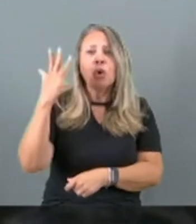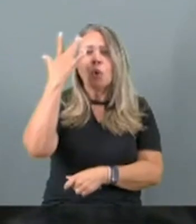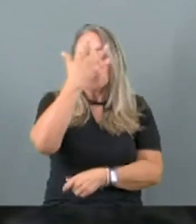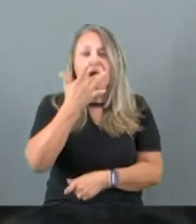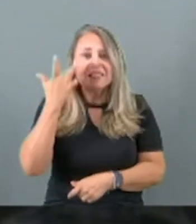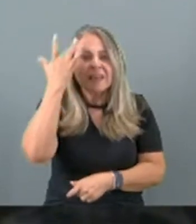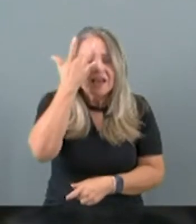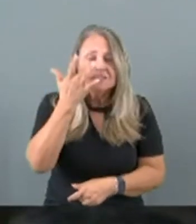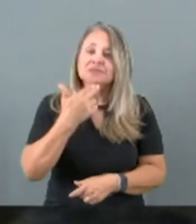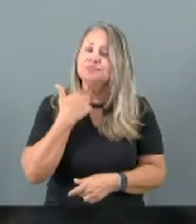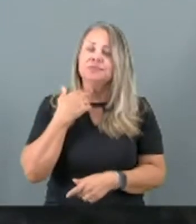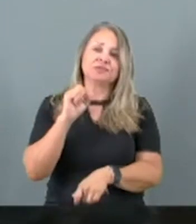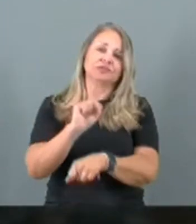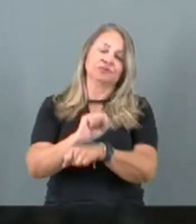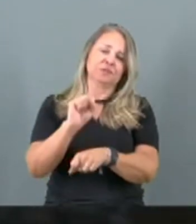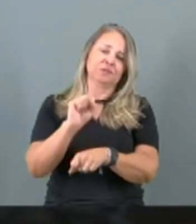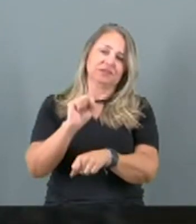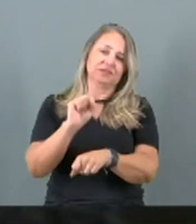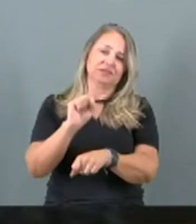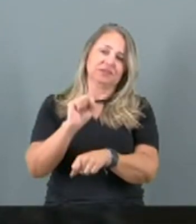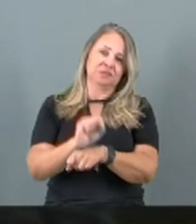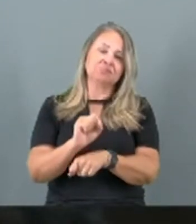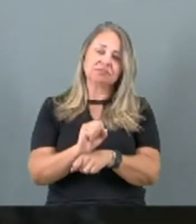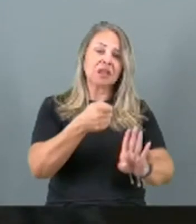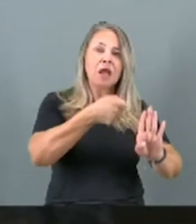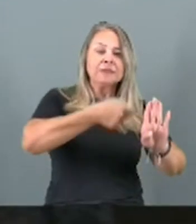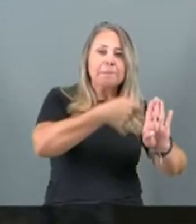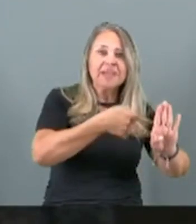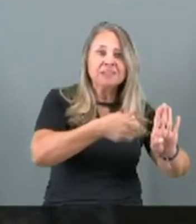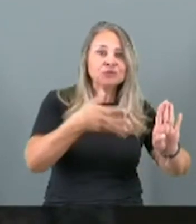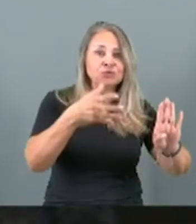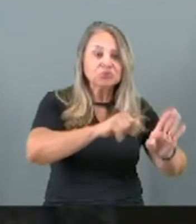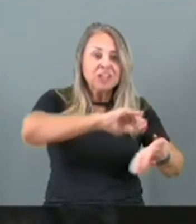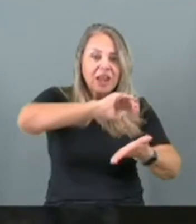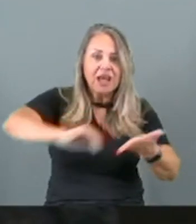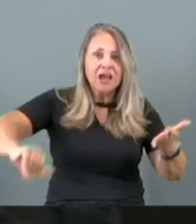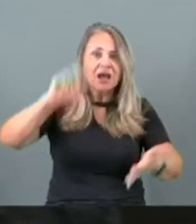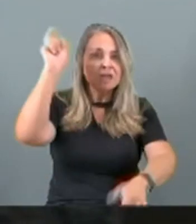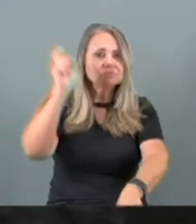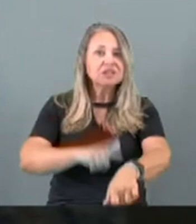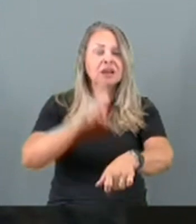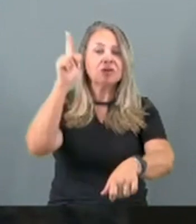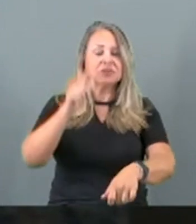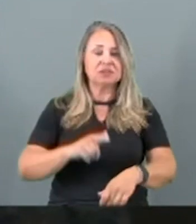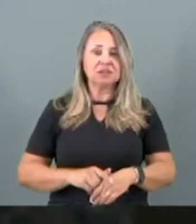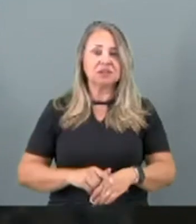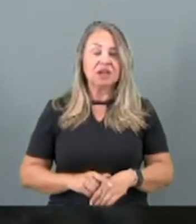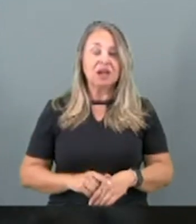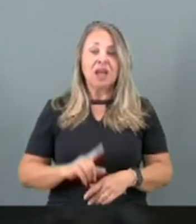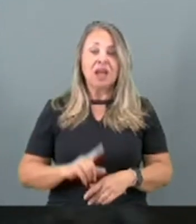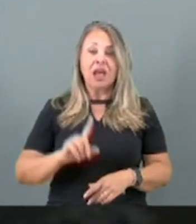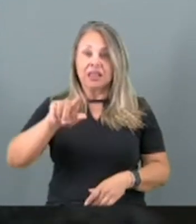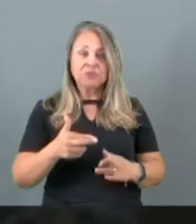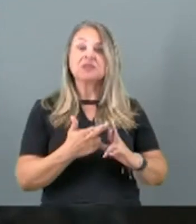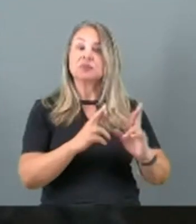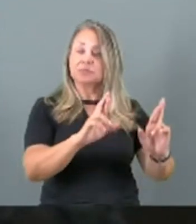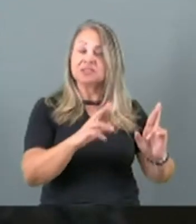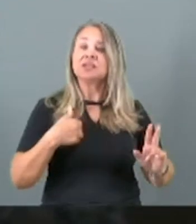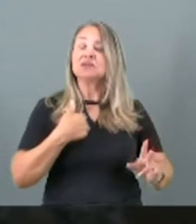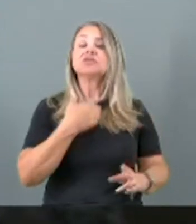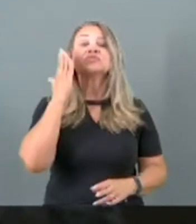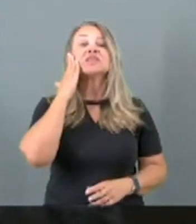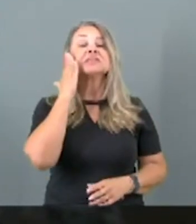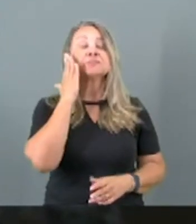Anatel Tira essas betes todas do não tem que esperar depois que regulamentar ficar sabendo quem vai